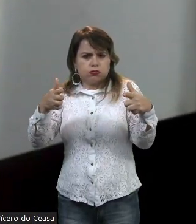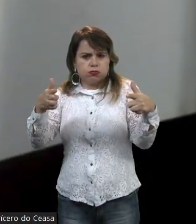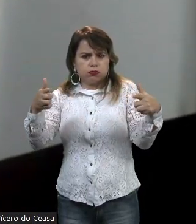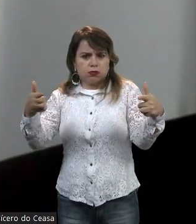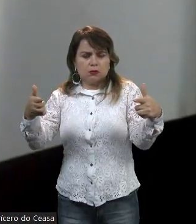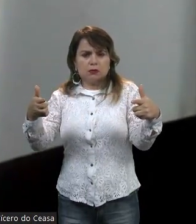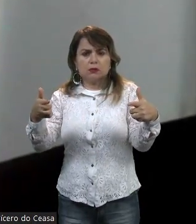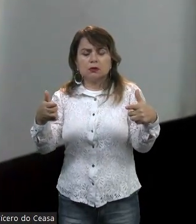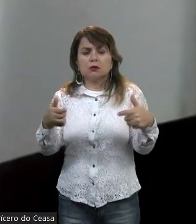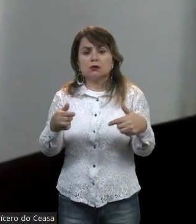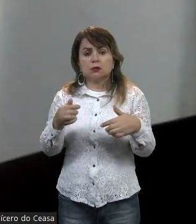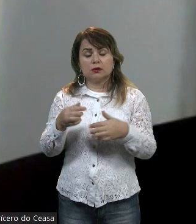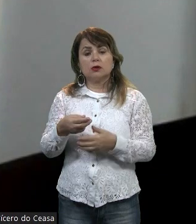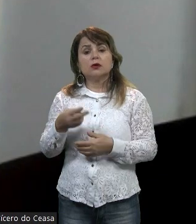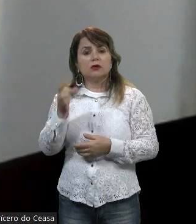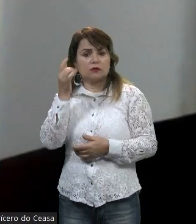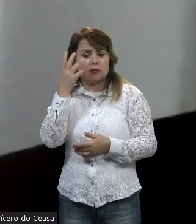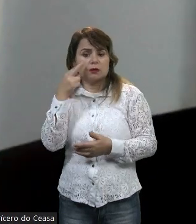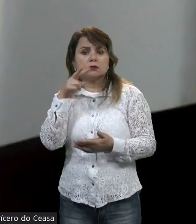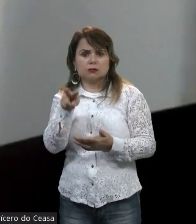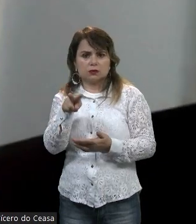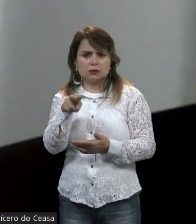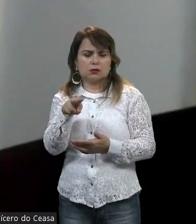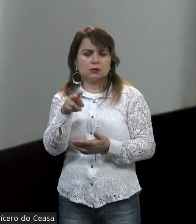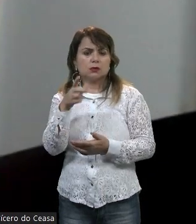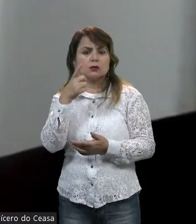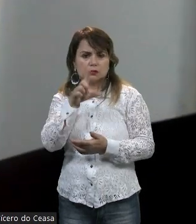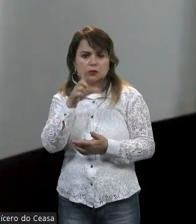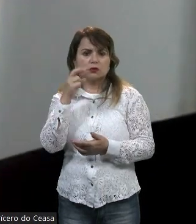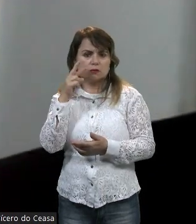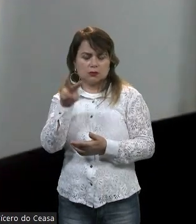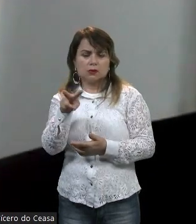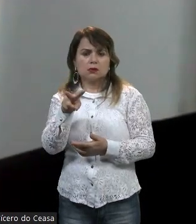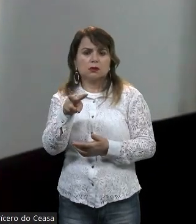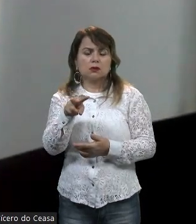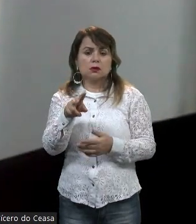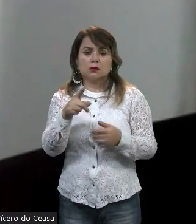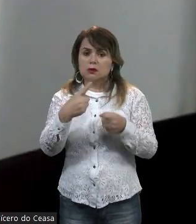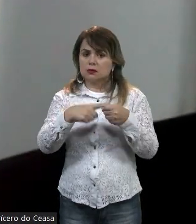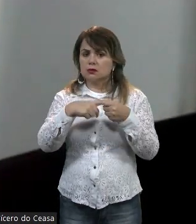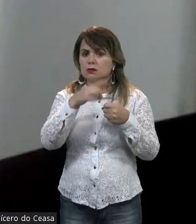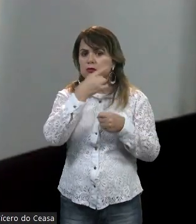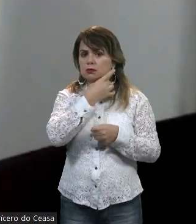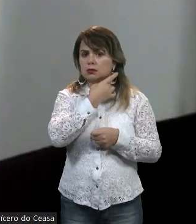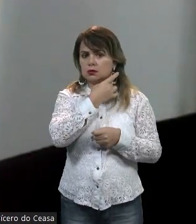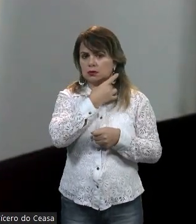ver os dados, e Marília também, ela pode